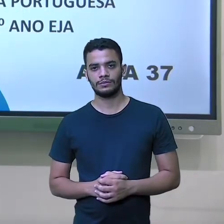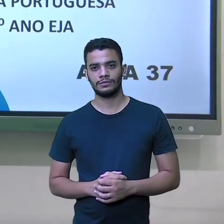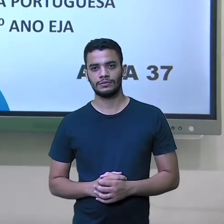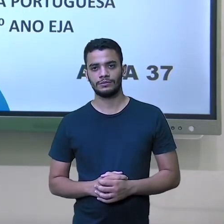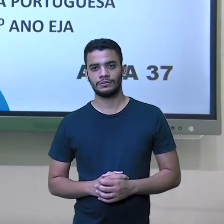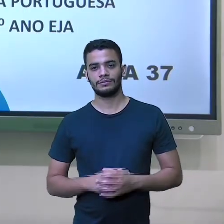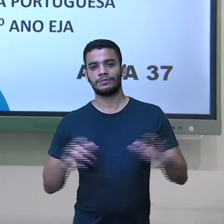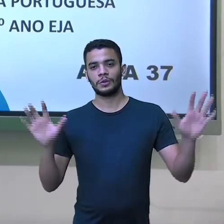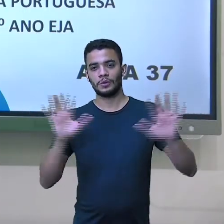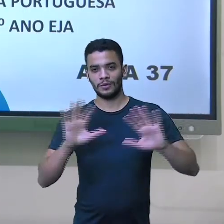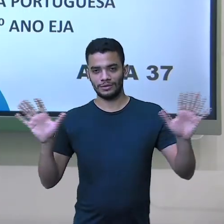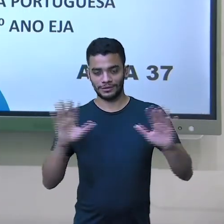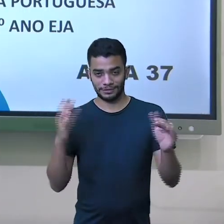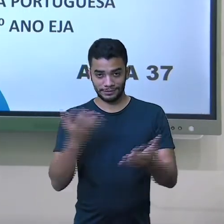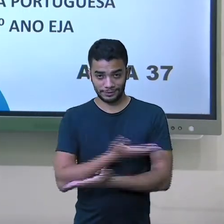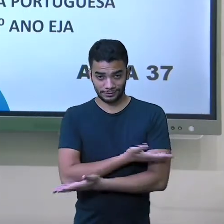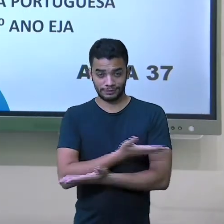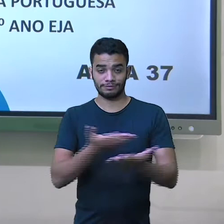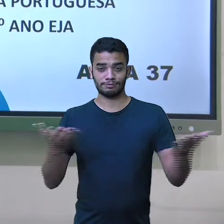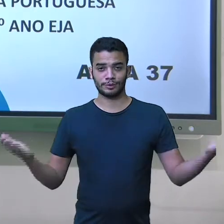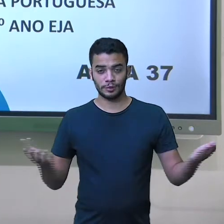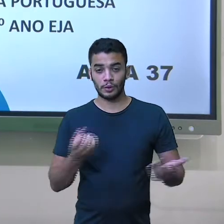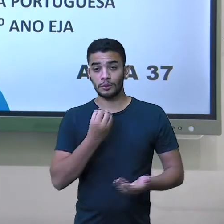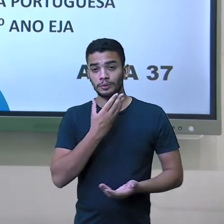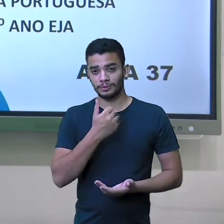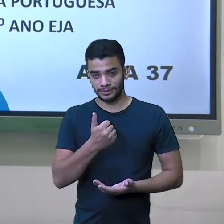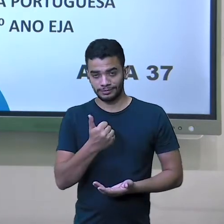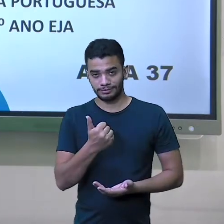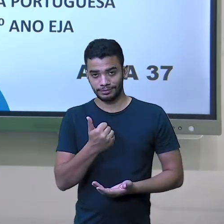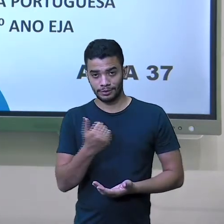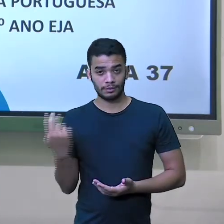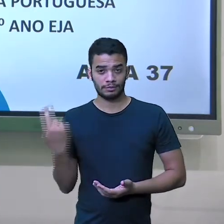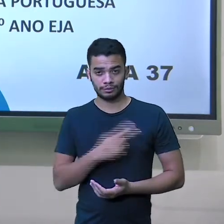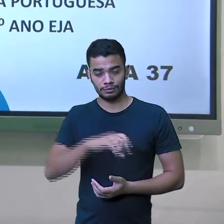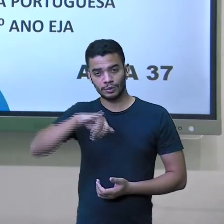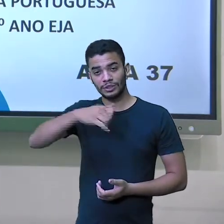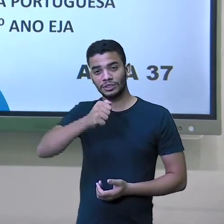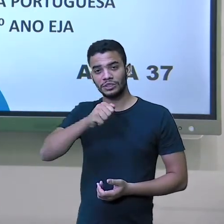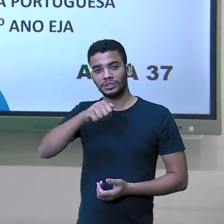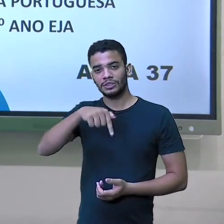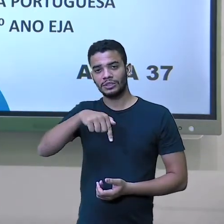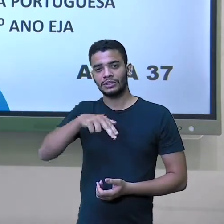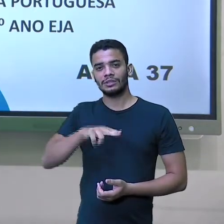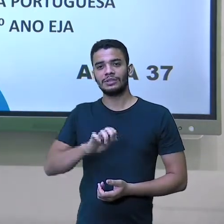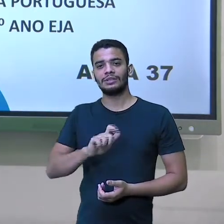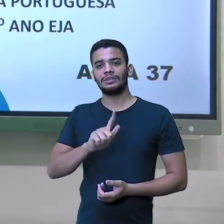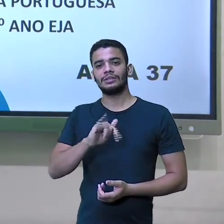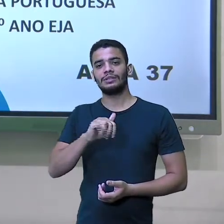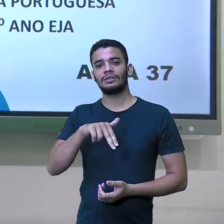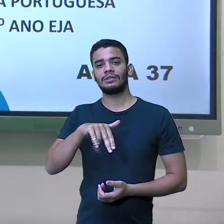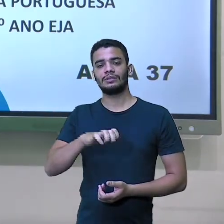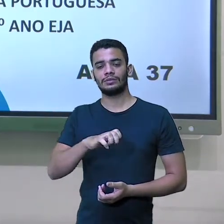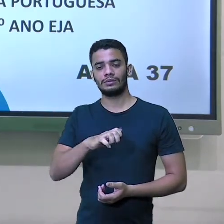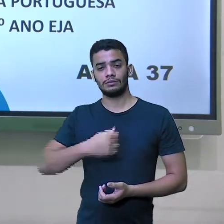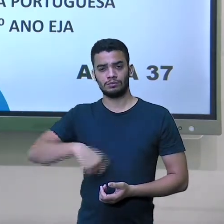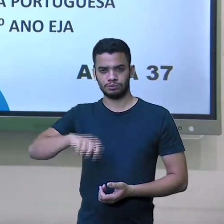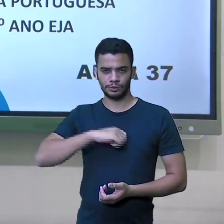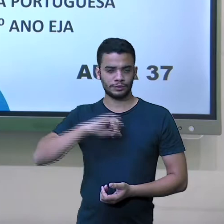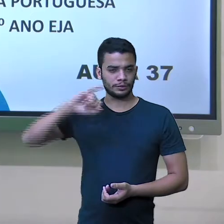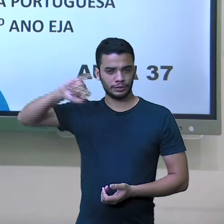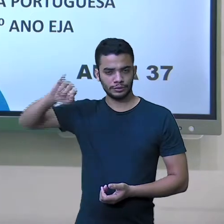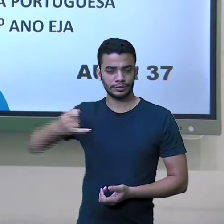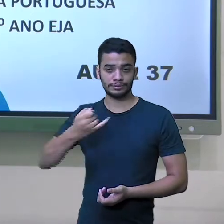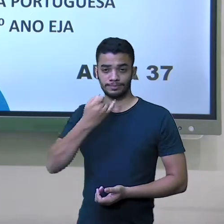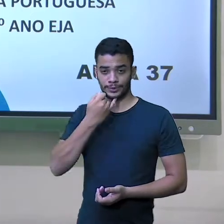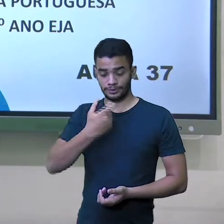Olá, estudantes! Tudo bem com vocês? Me chamo Jaqueline e sou professora de Língua Portuguesa da